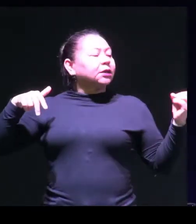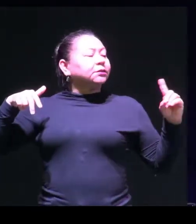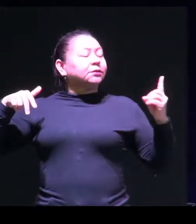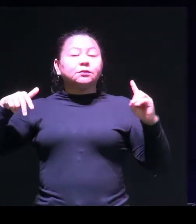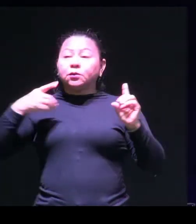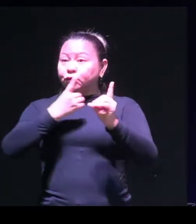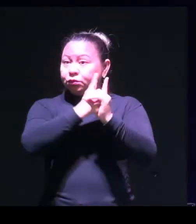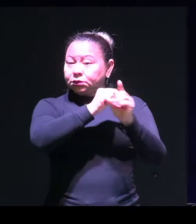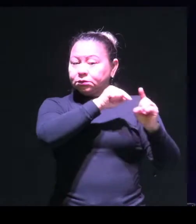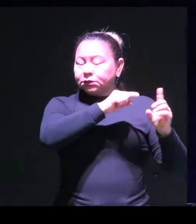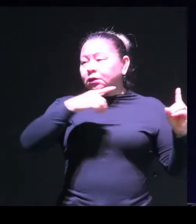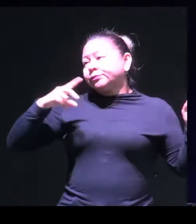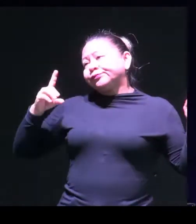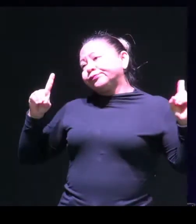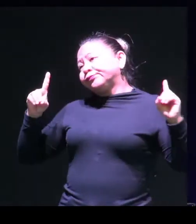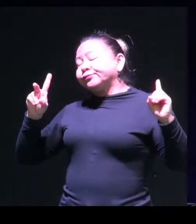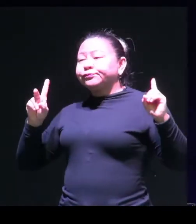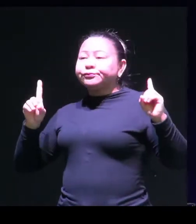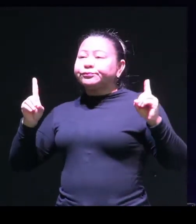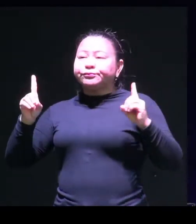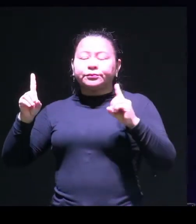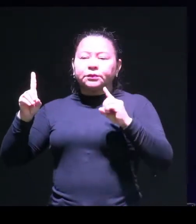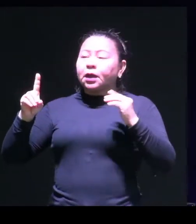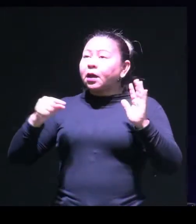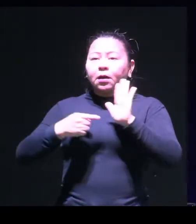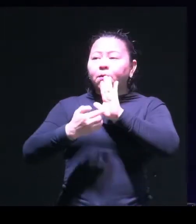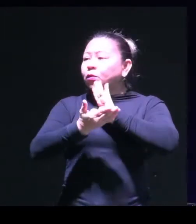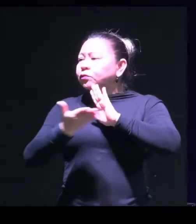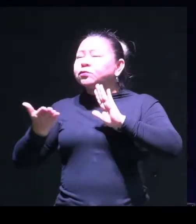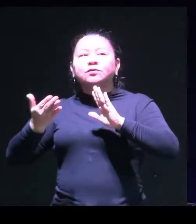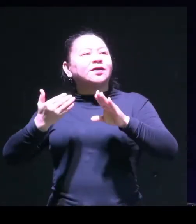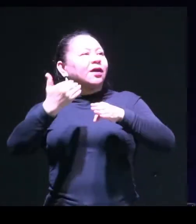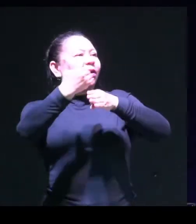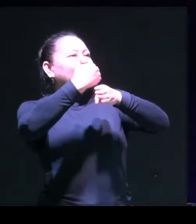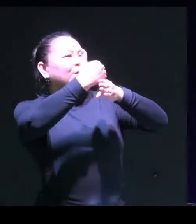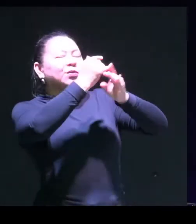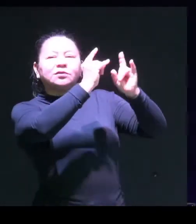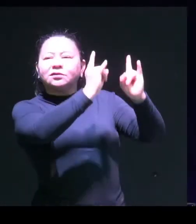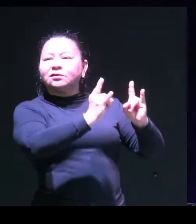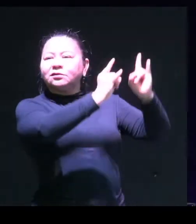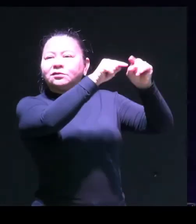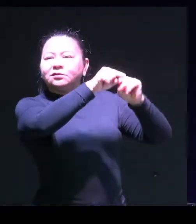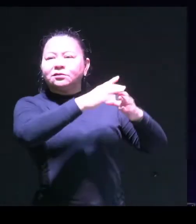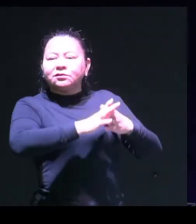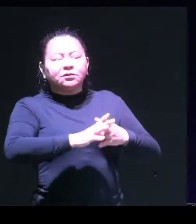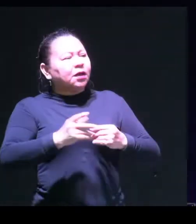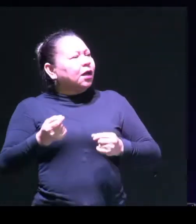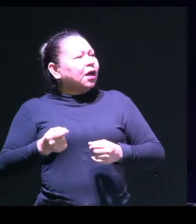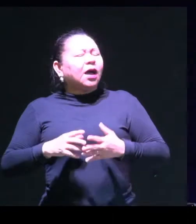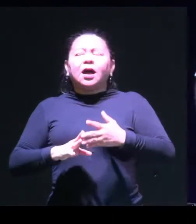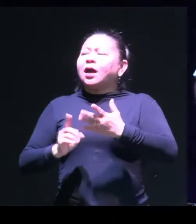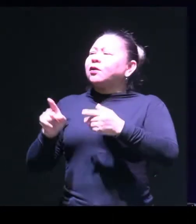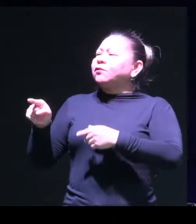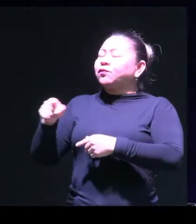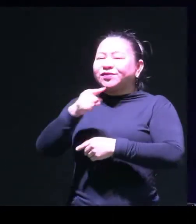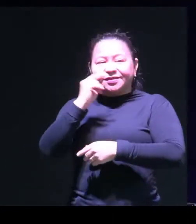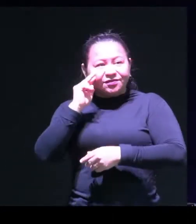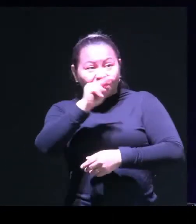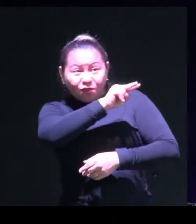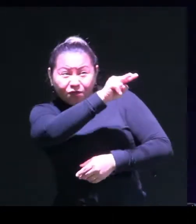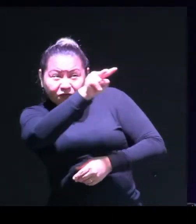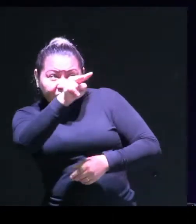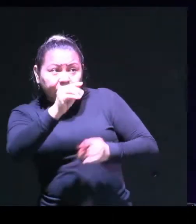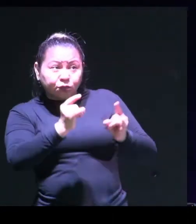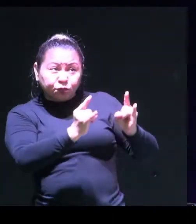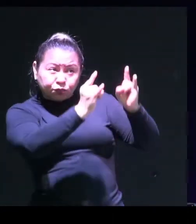aproximaram-se para lhe mostrar as construções do templo. Ele, porém, disse: vocês estão vendo todas